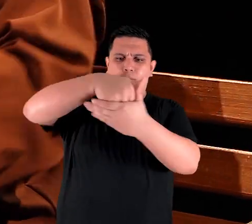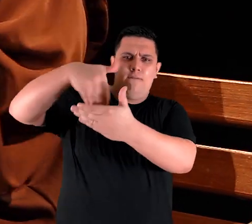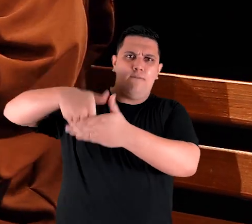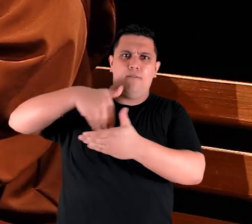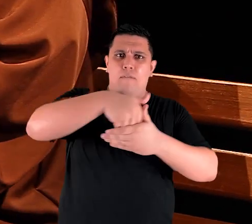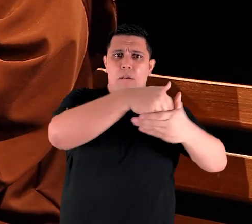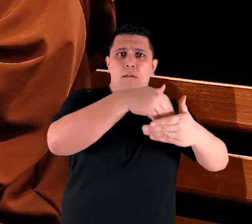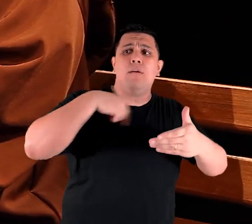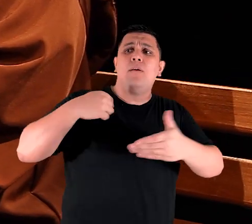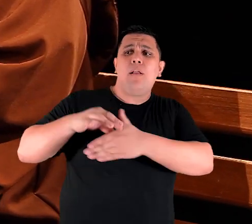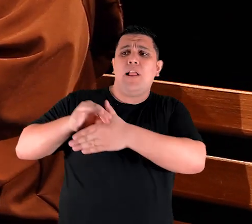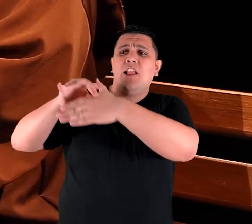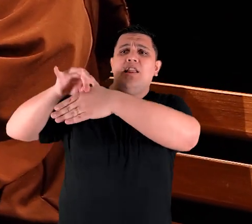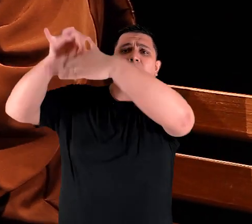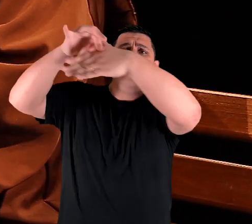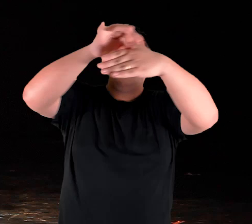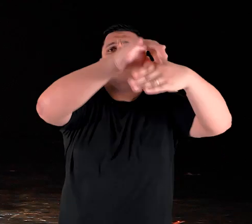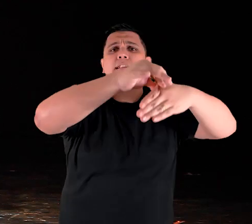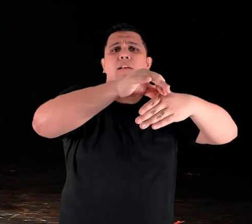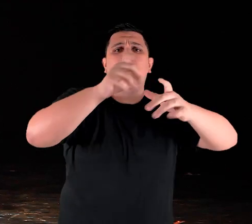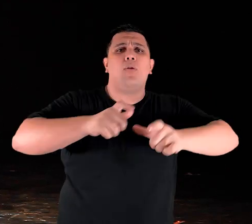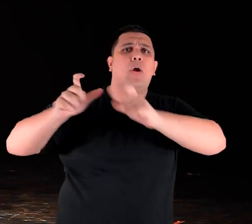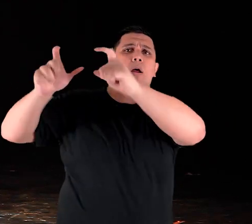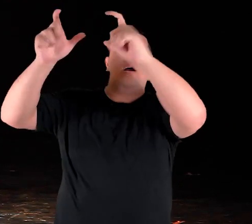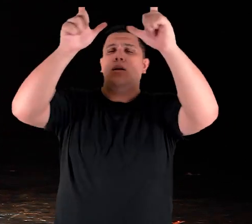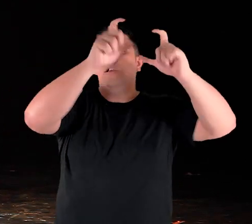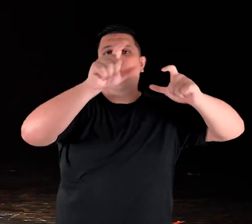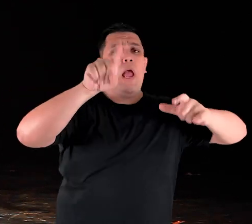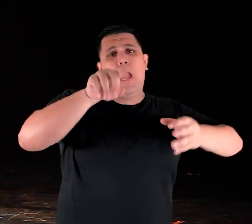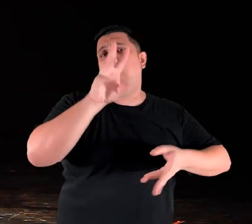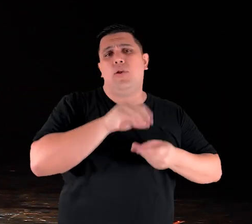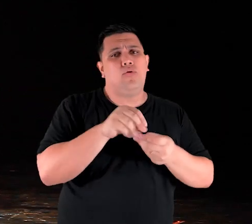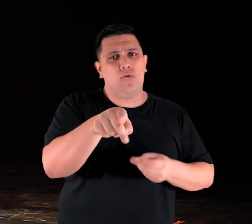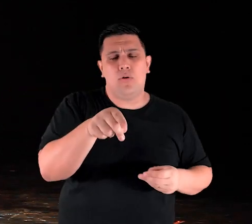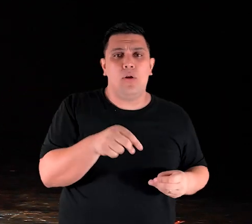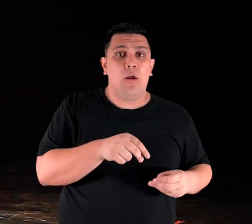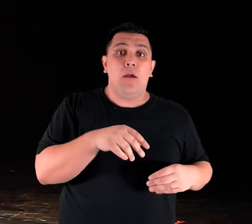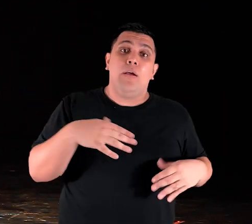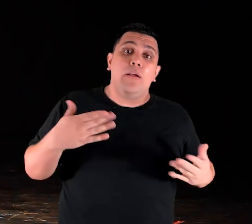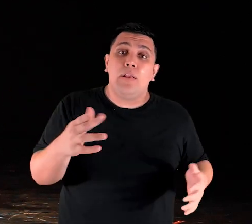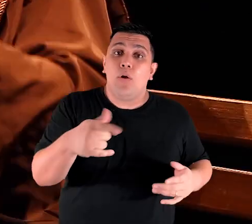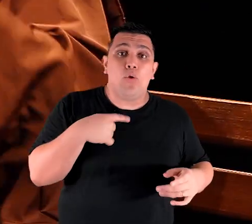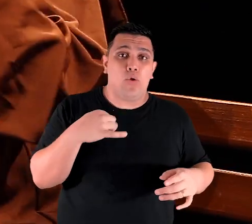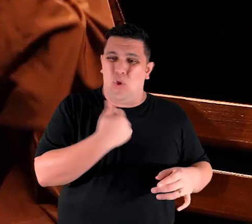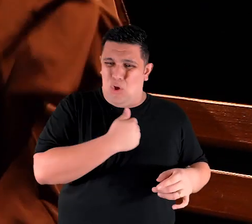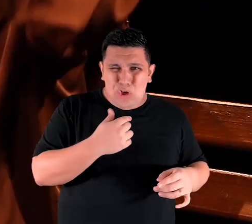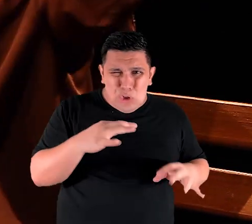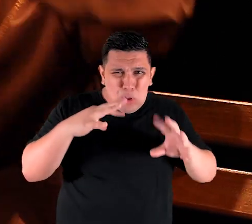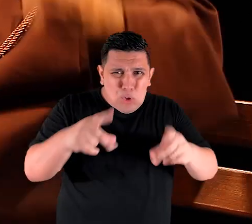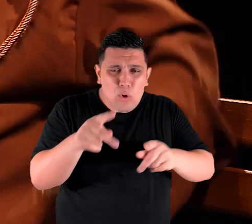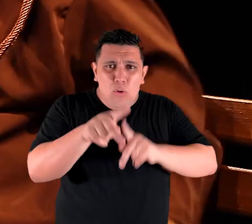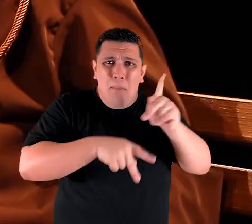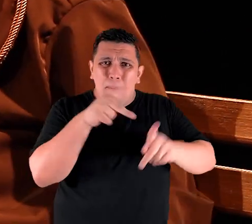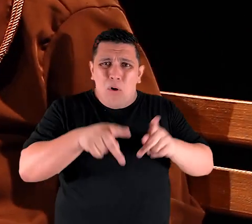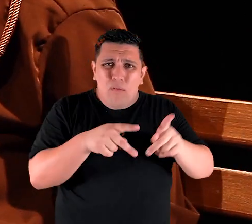lideranças locais. Era isso. Assim, não viveria um povo todo escravo de um rei